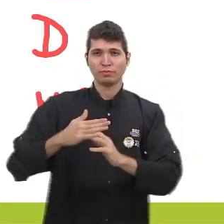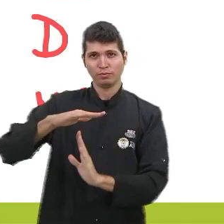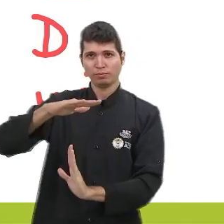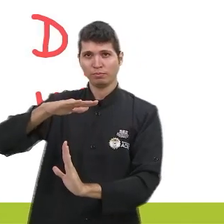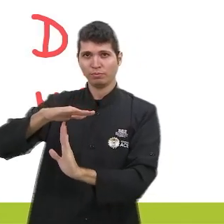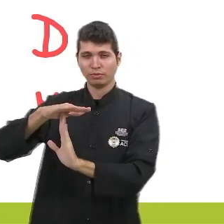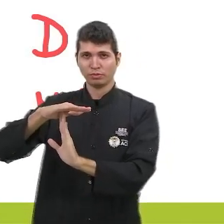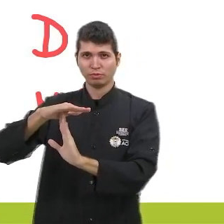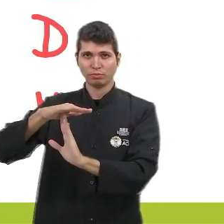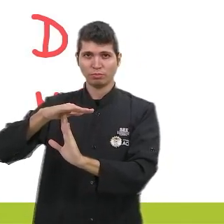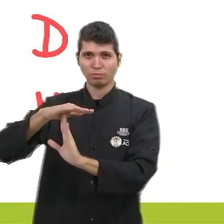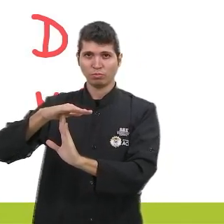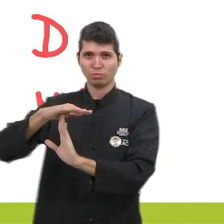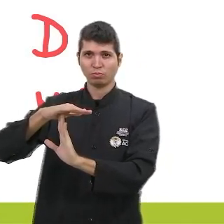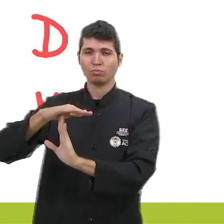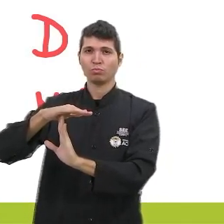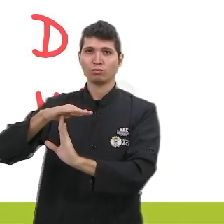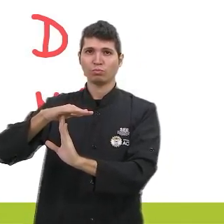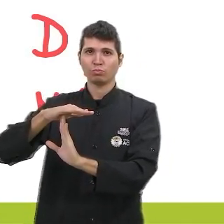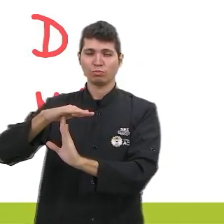tá bom? Professor,